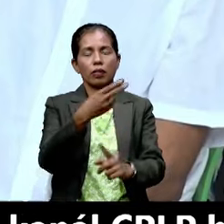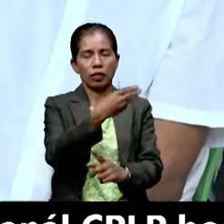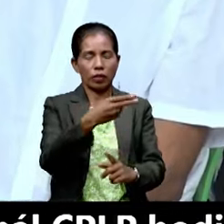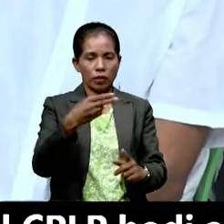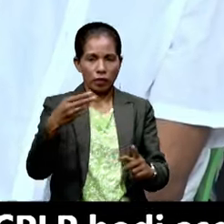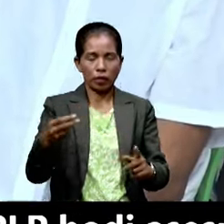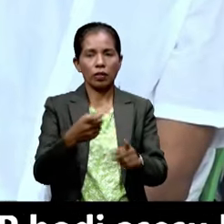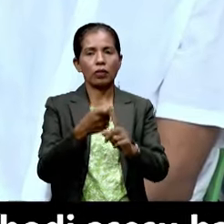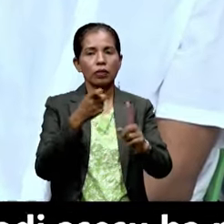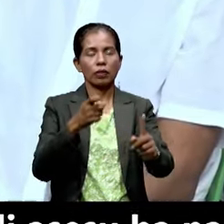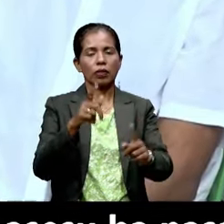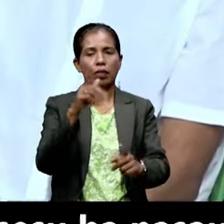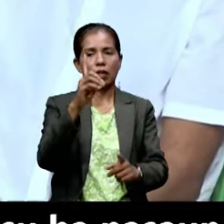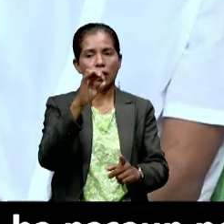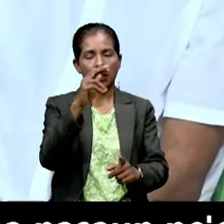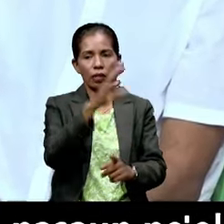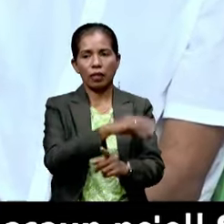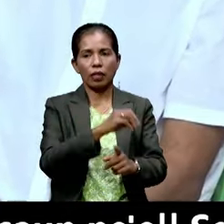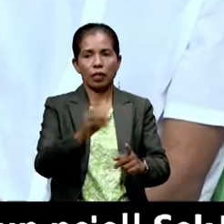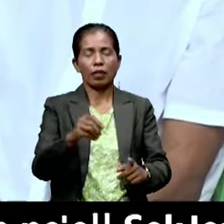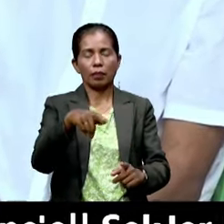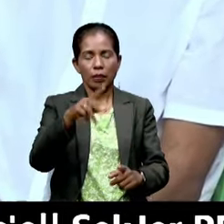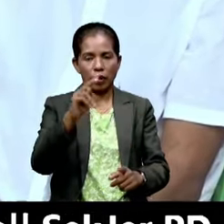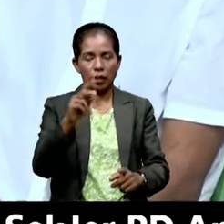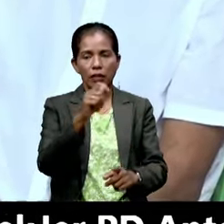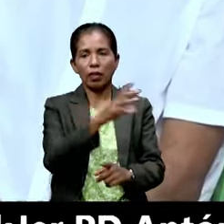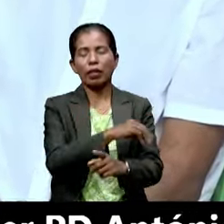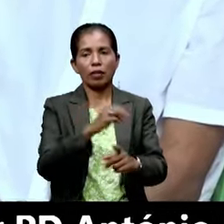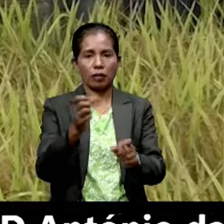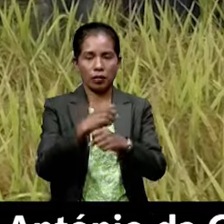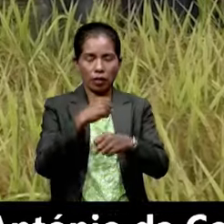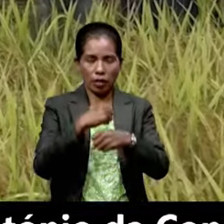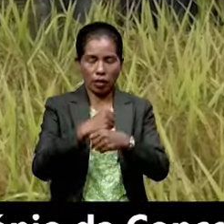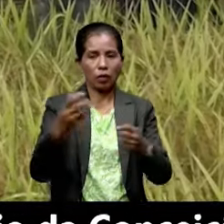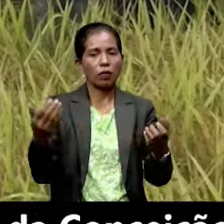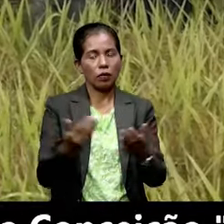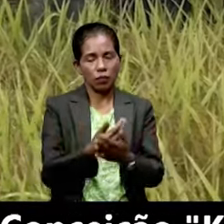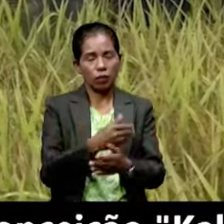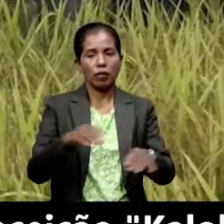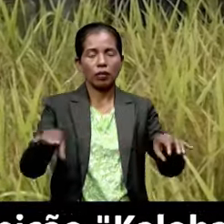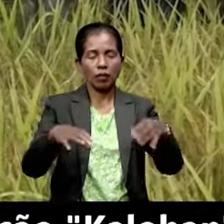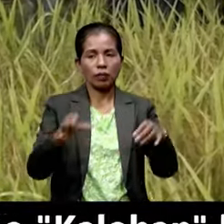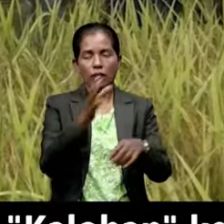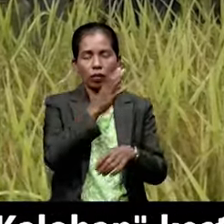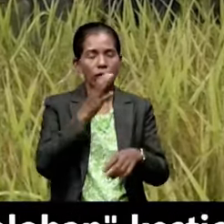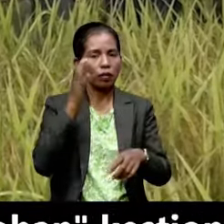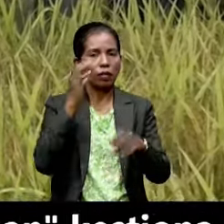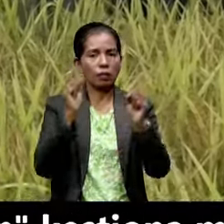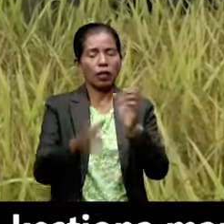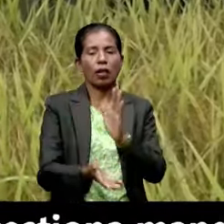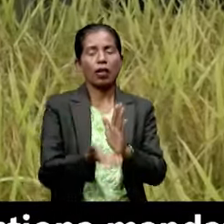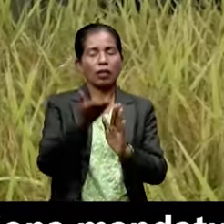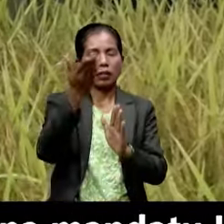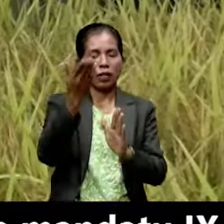Indonésia, Lihusi Kadin Manggarai Barat no PT Petrosida Gresi, o de halo inovação ba sistema agricultura, no nebele a